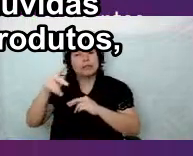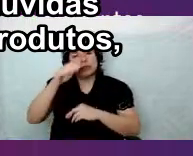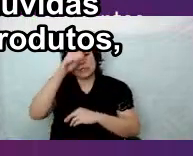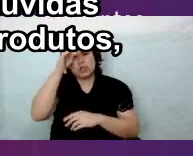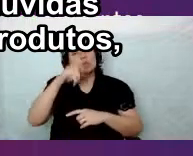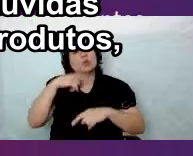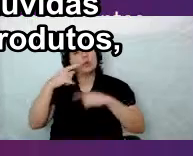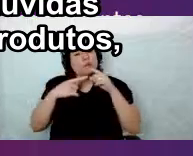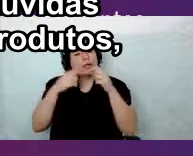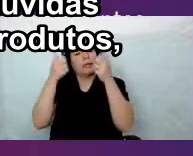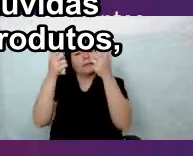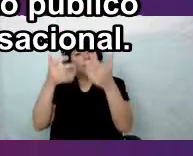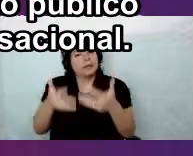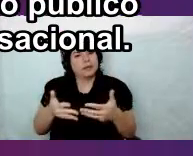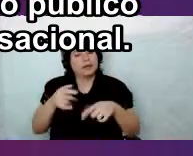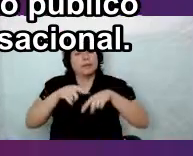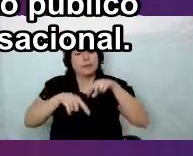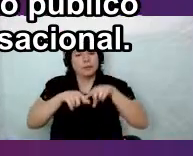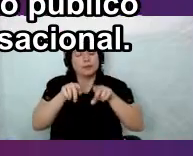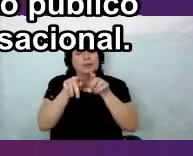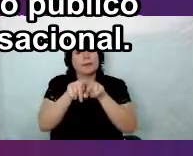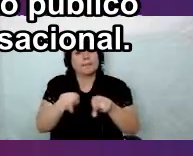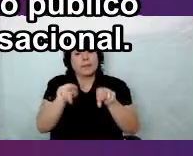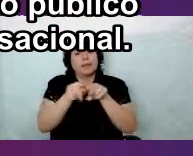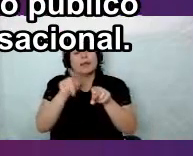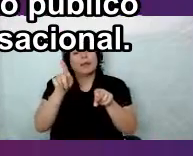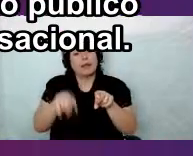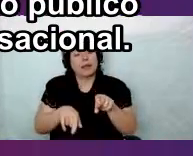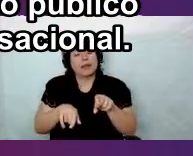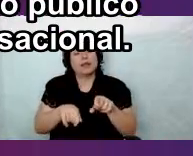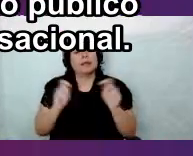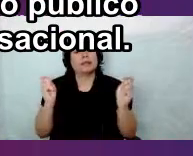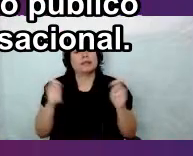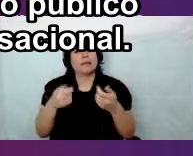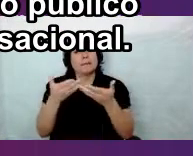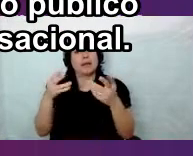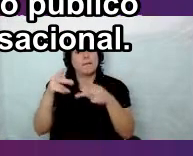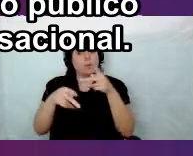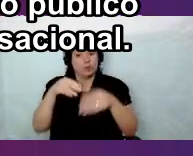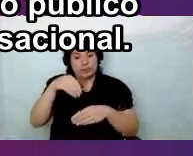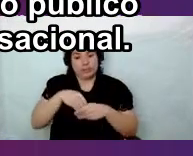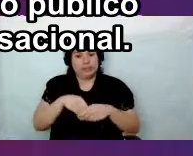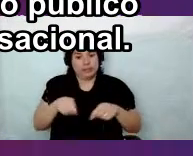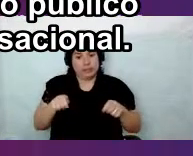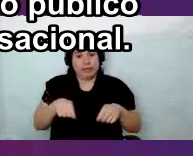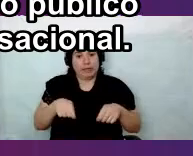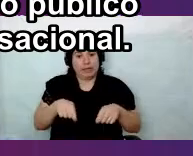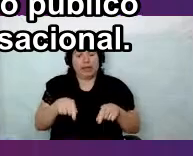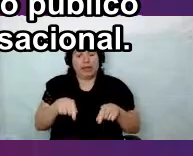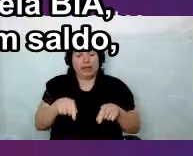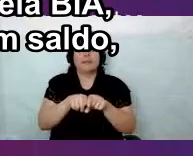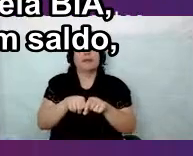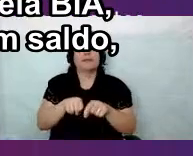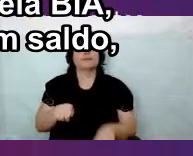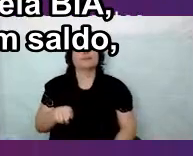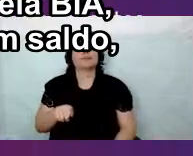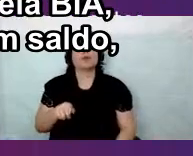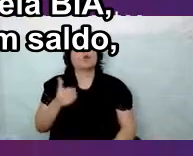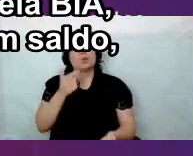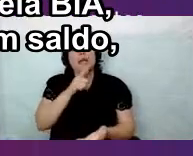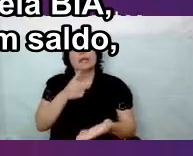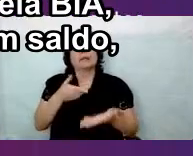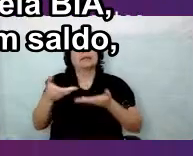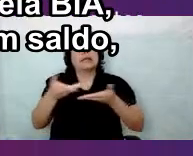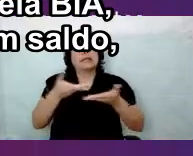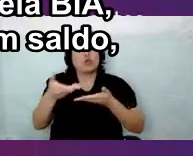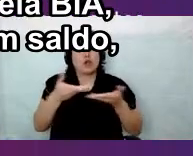e explicando sobre produtos, não só para os clientes como para o público interno também, mas também transacional. Então, hoje você